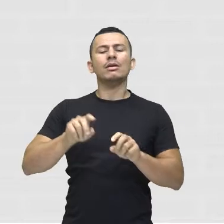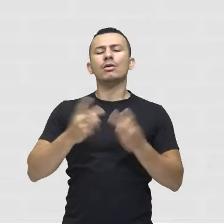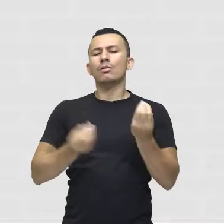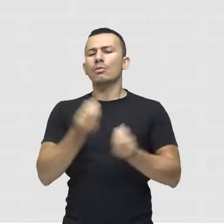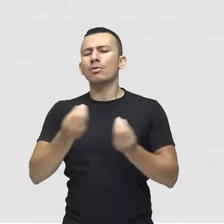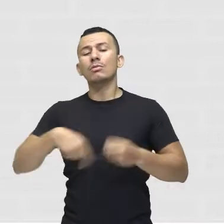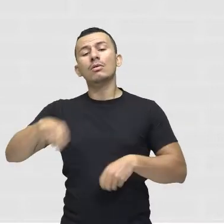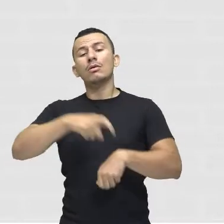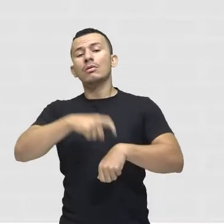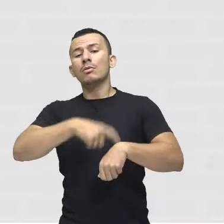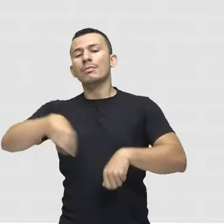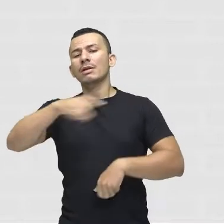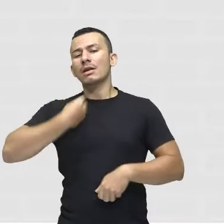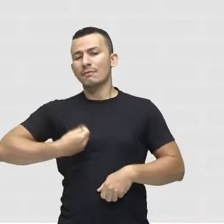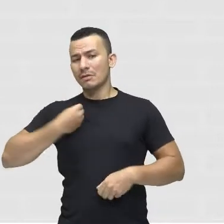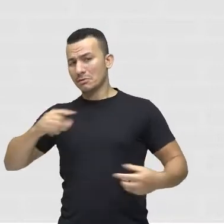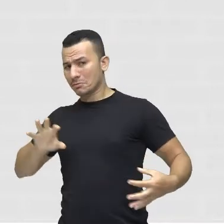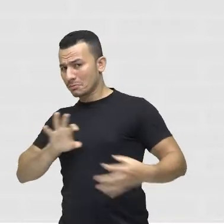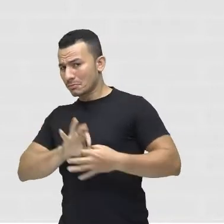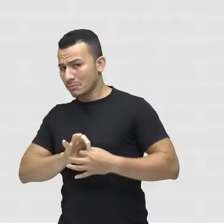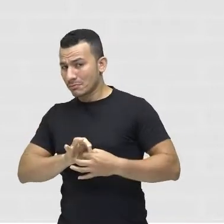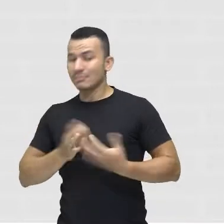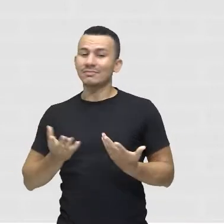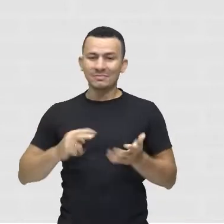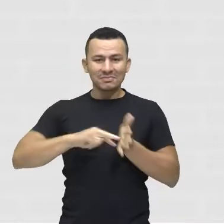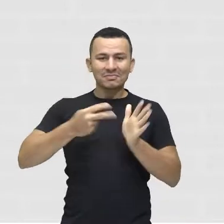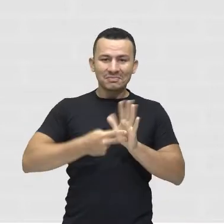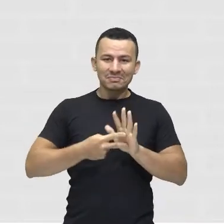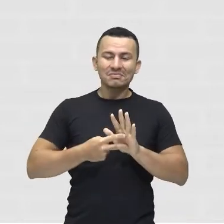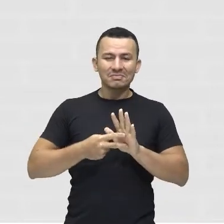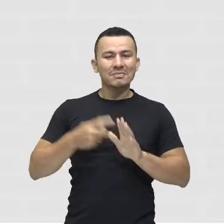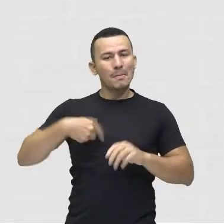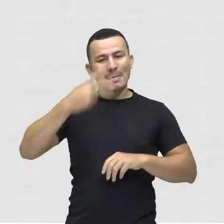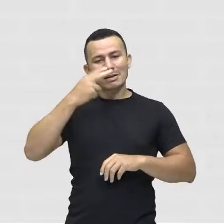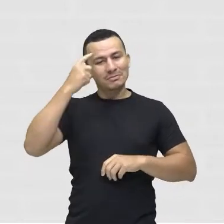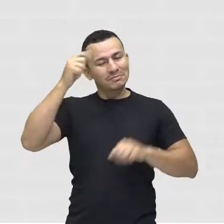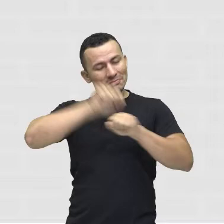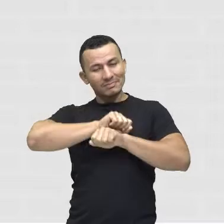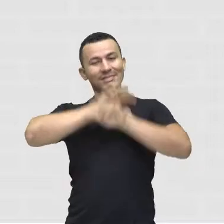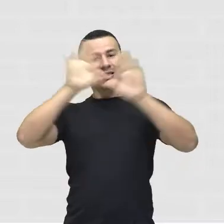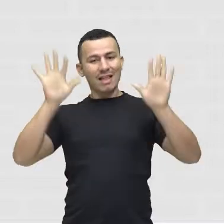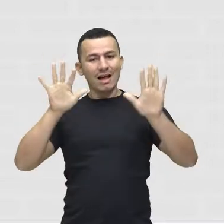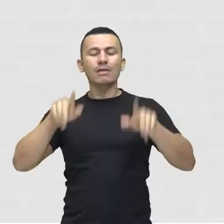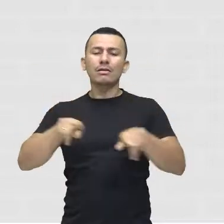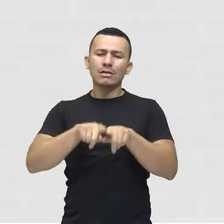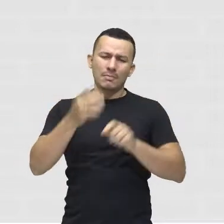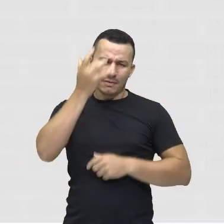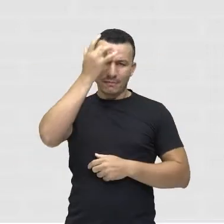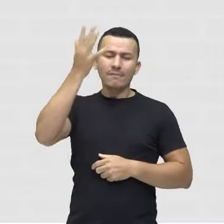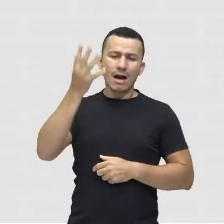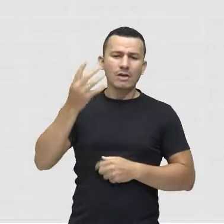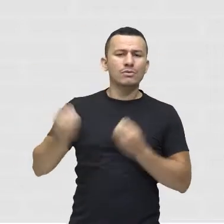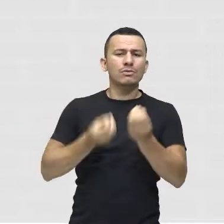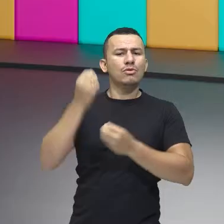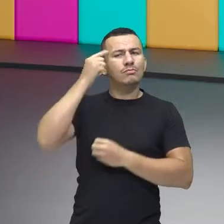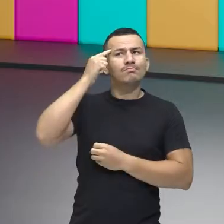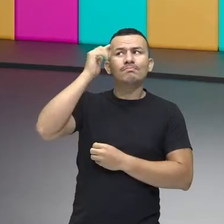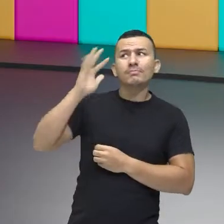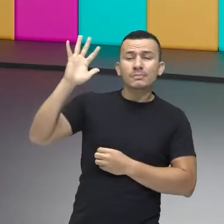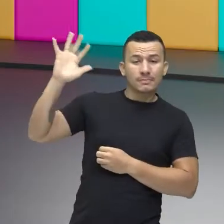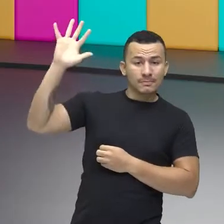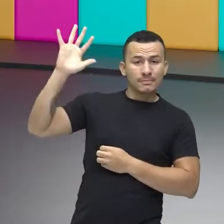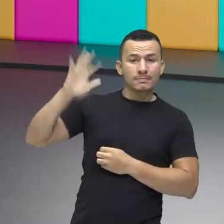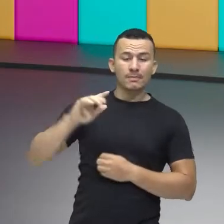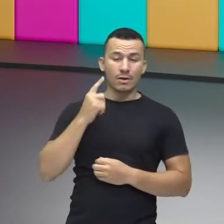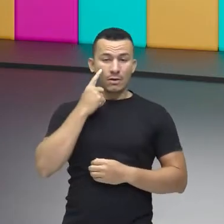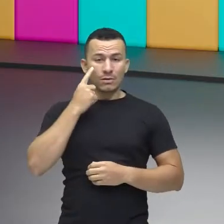seu momento de vida. Olha o que significa, né? Isso é muito claro, né? Muito prático essa função do refletir, porque ele diz assim,